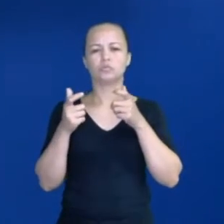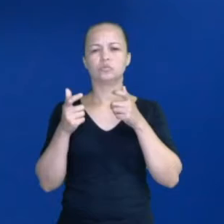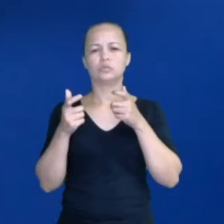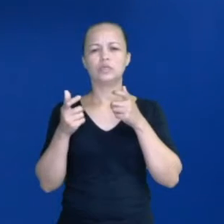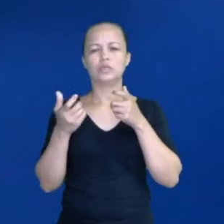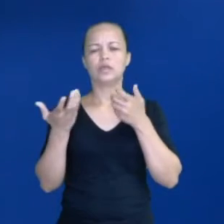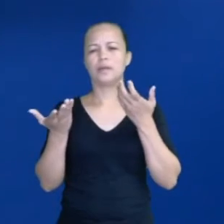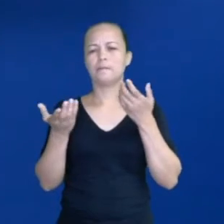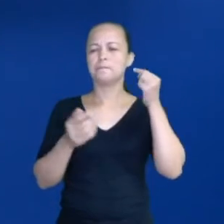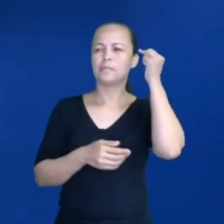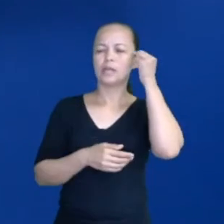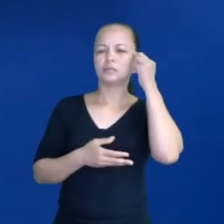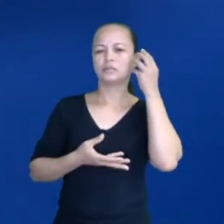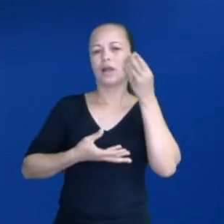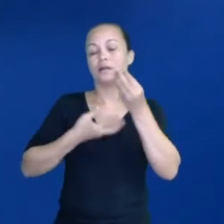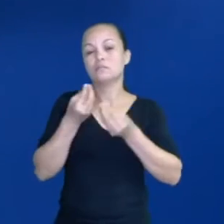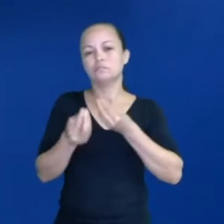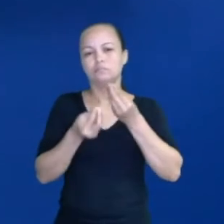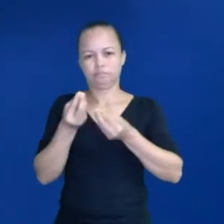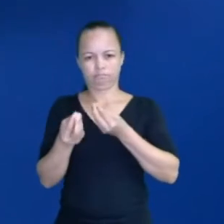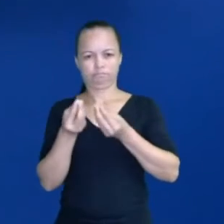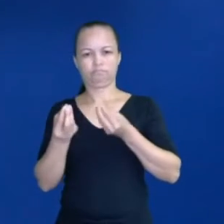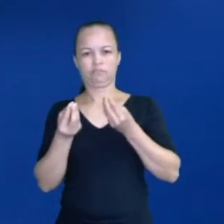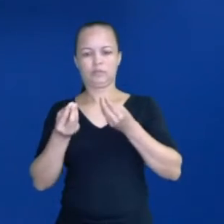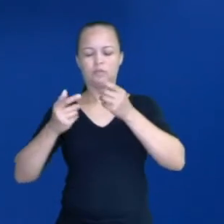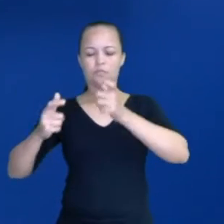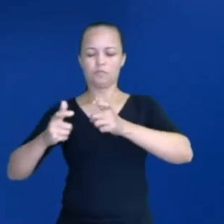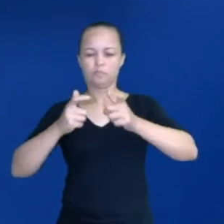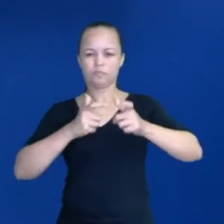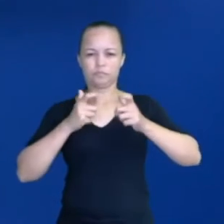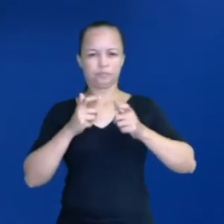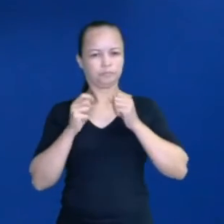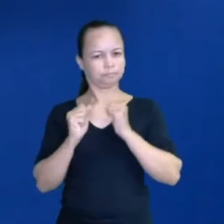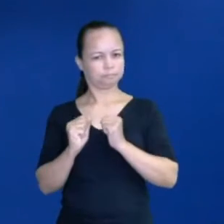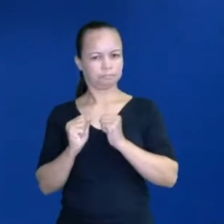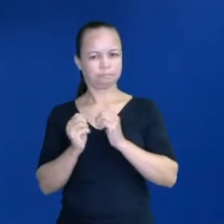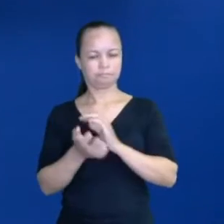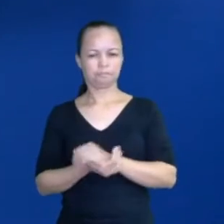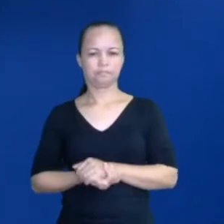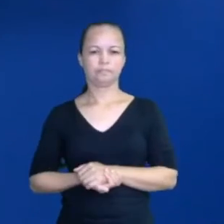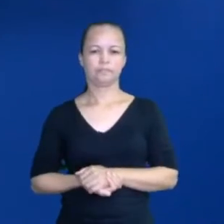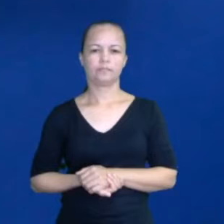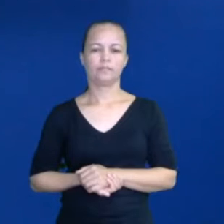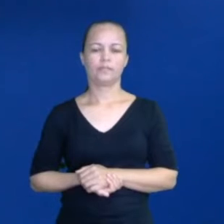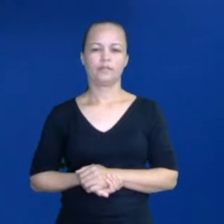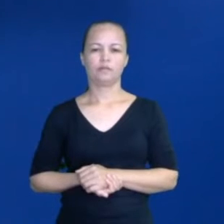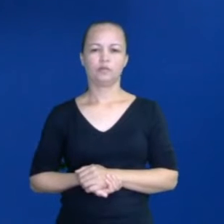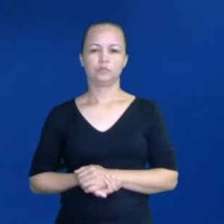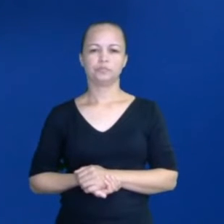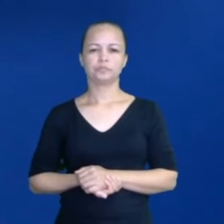em consideração para poder localizar aquele objeto?